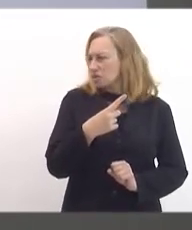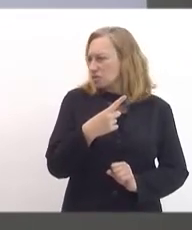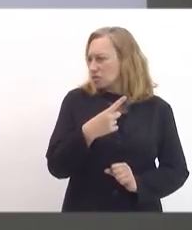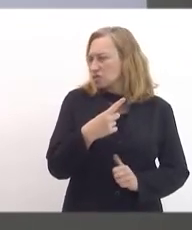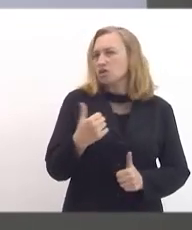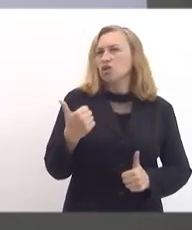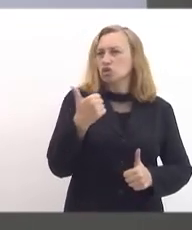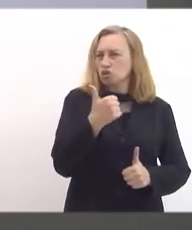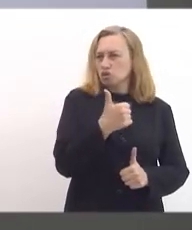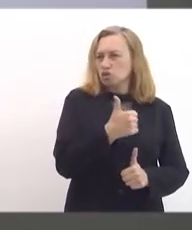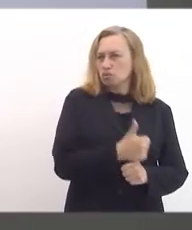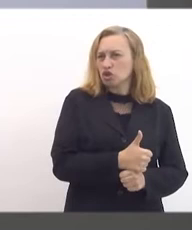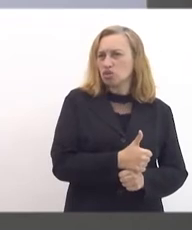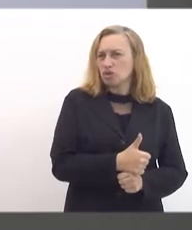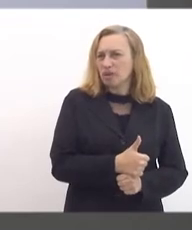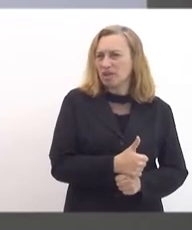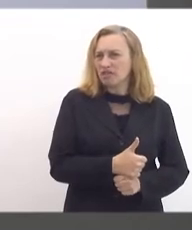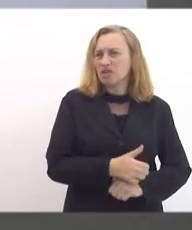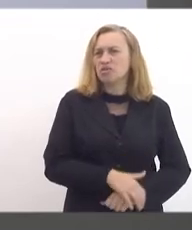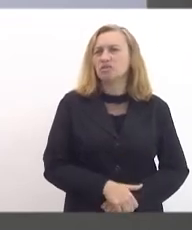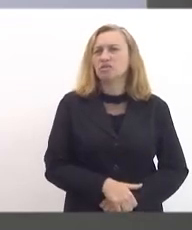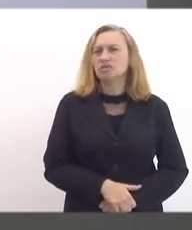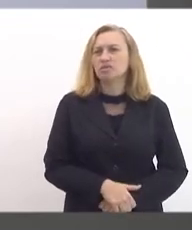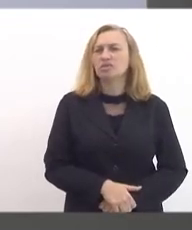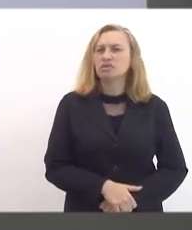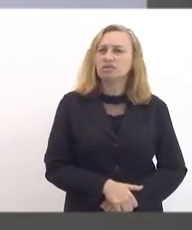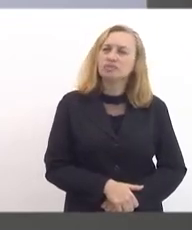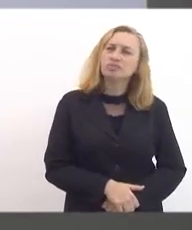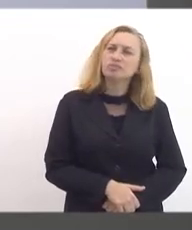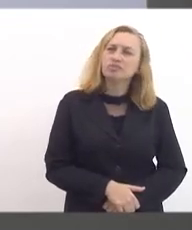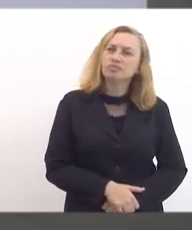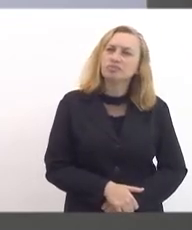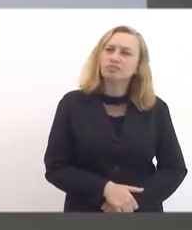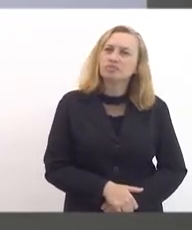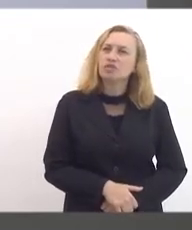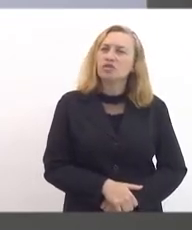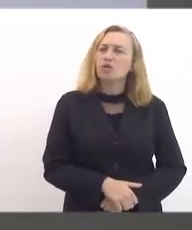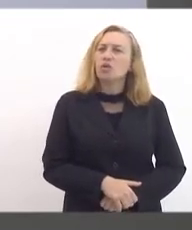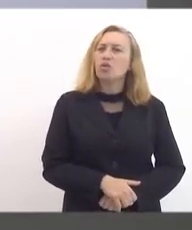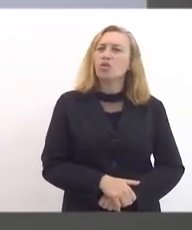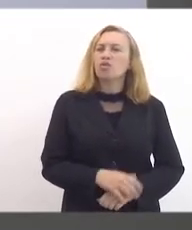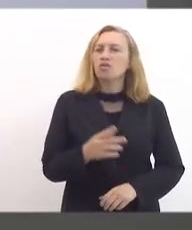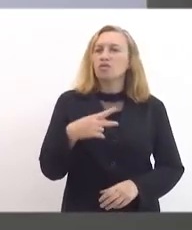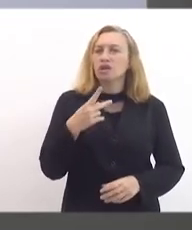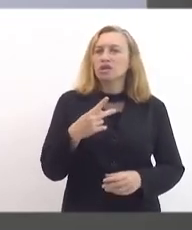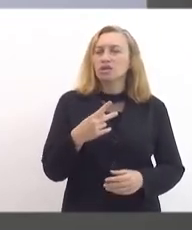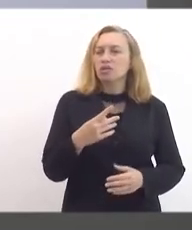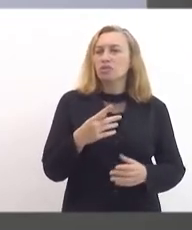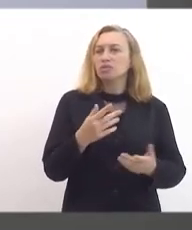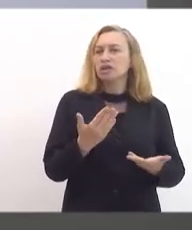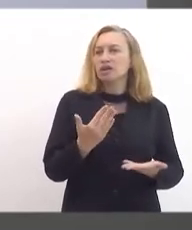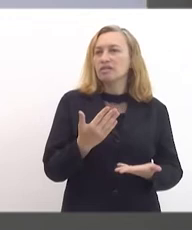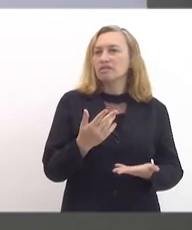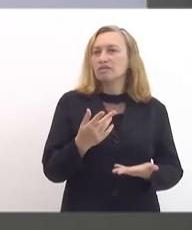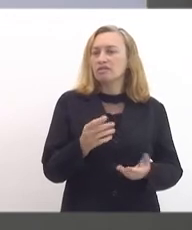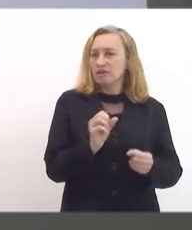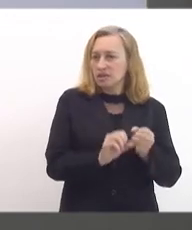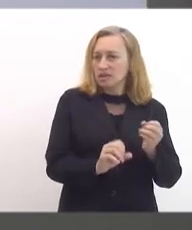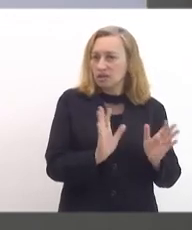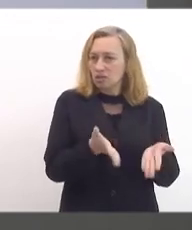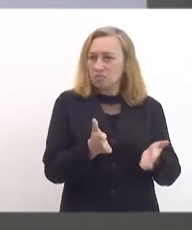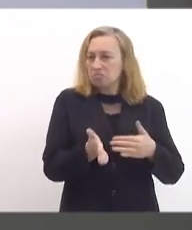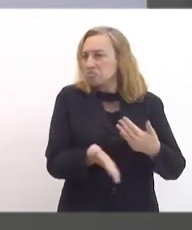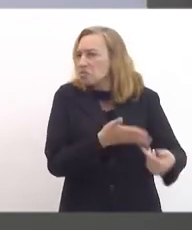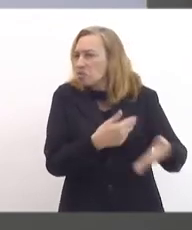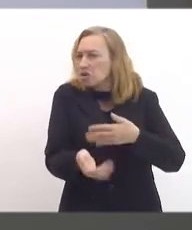o benefício que se eu for utilizar na forma como ele está sendo utilizado ele vale para qualquer